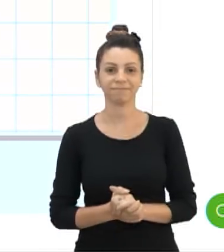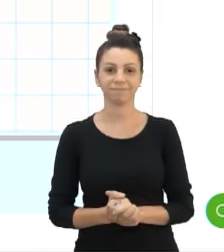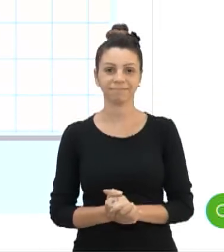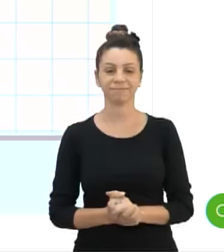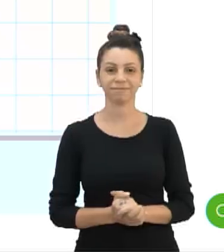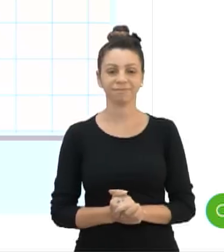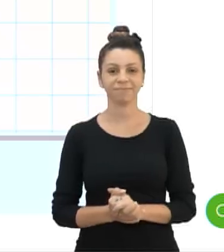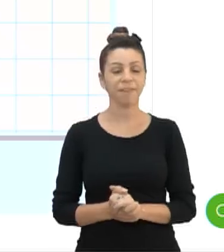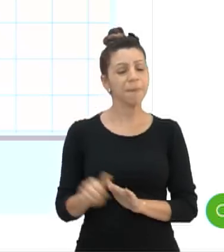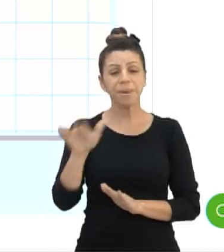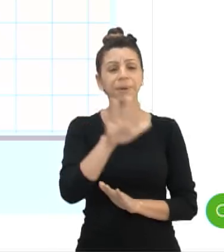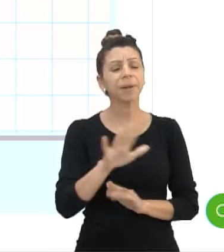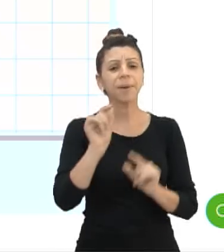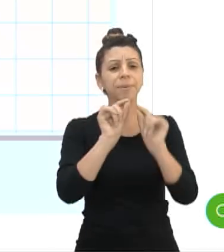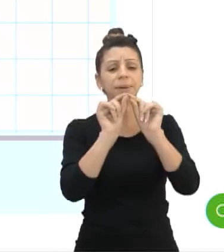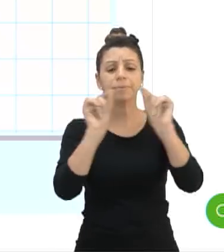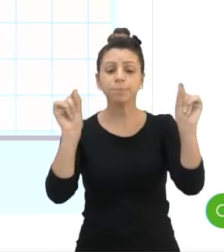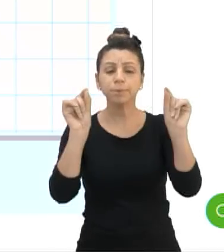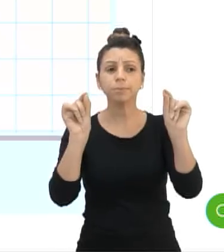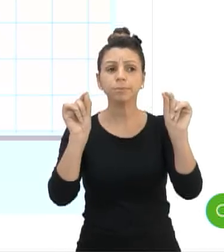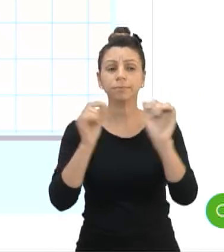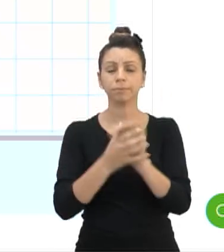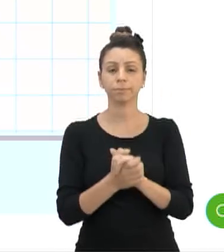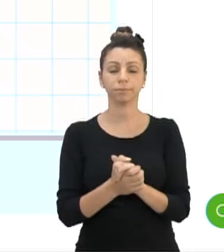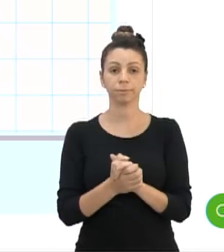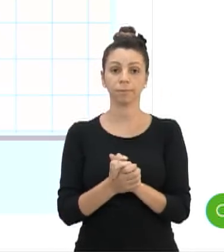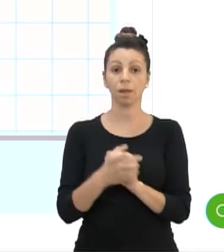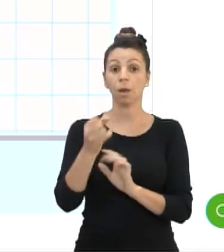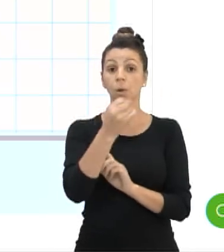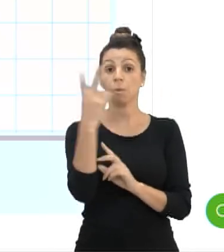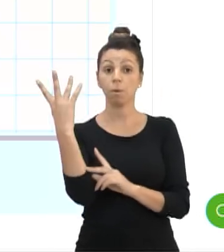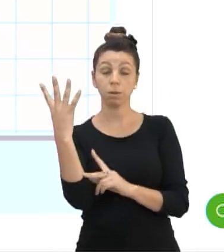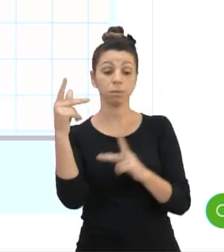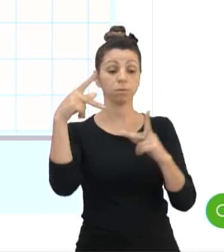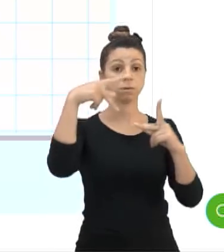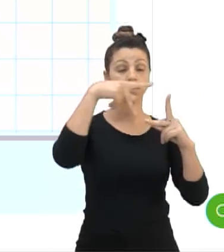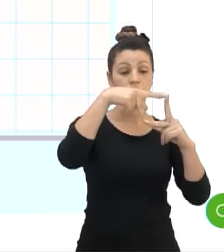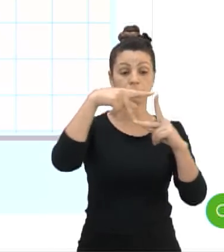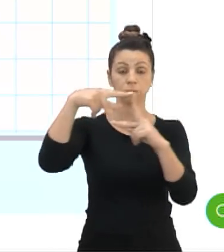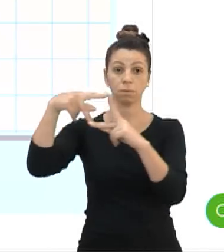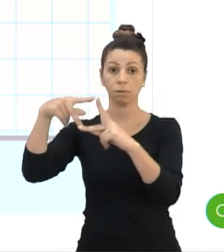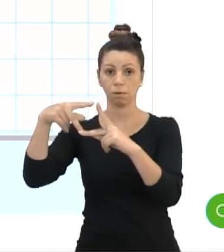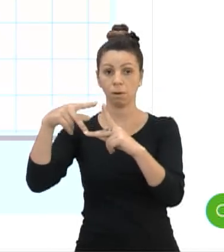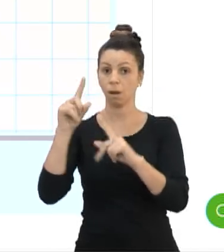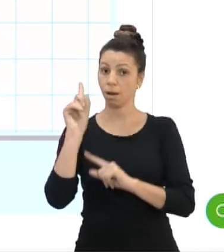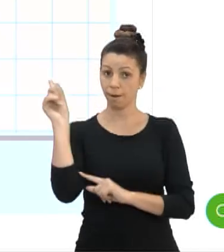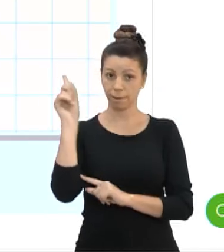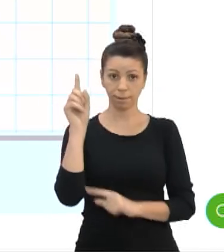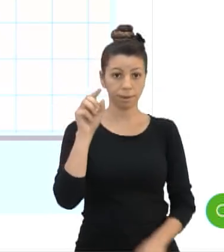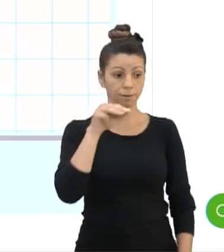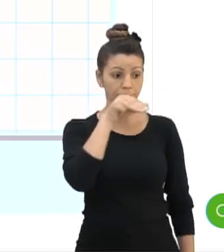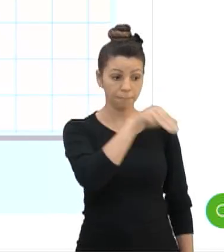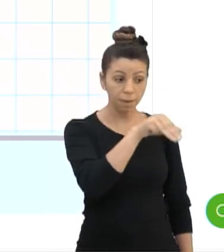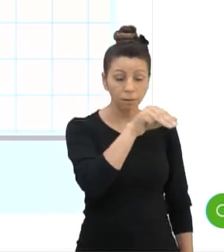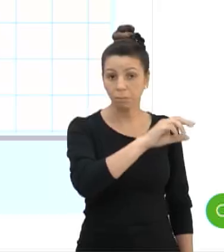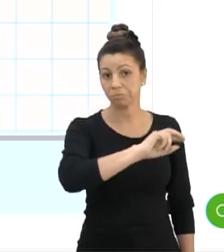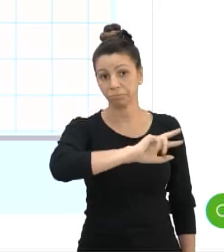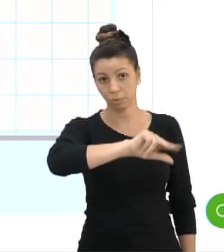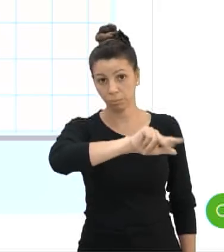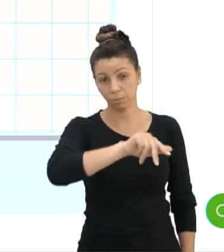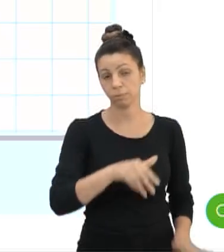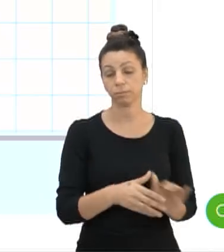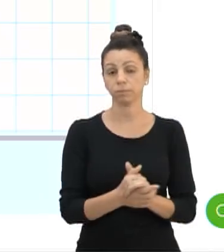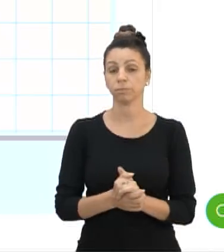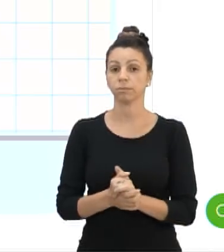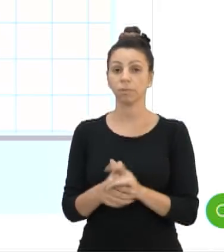que é essa? Então, a área do triângulo está em unidades quadradas. Não estamos falando de metros aqui, nem das medidas agrárias. A gente está